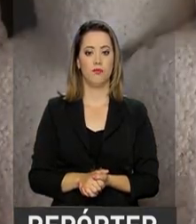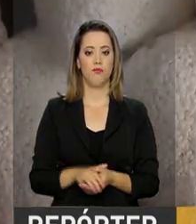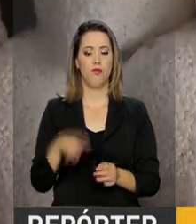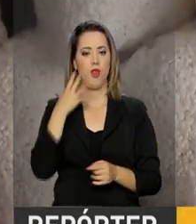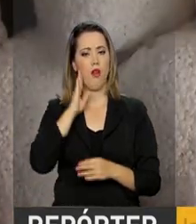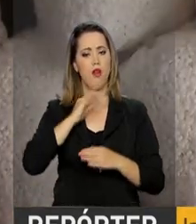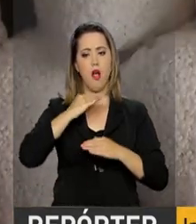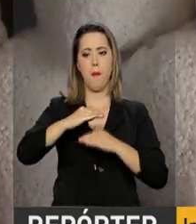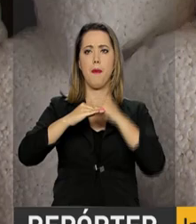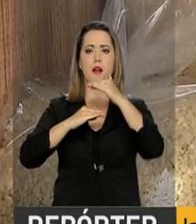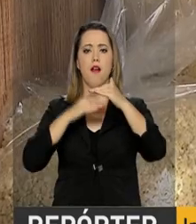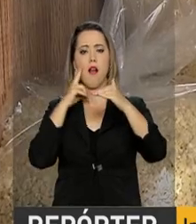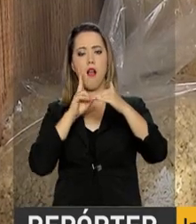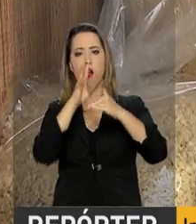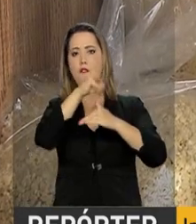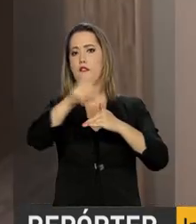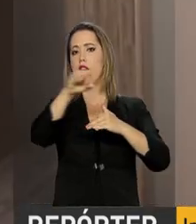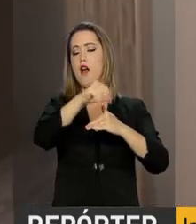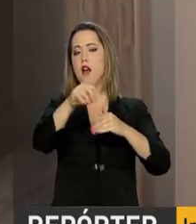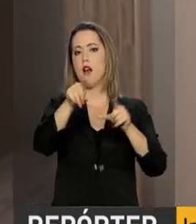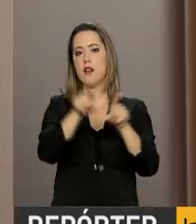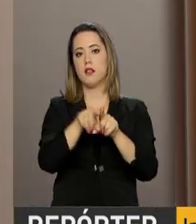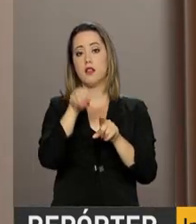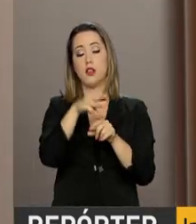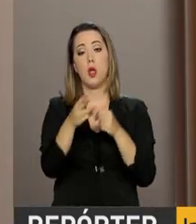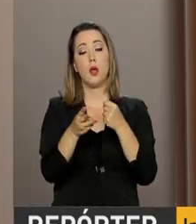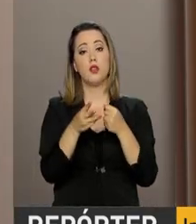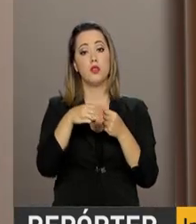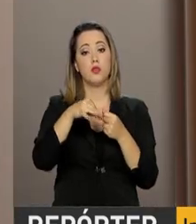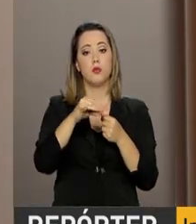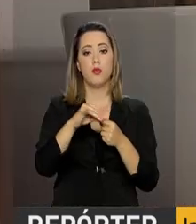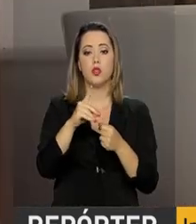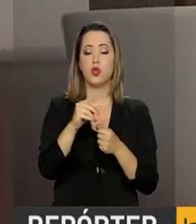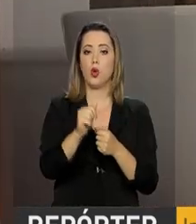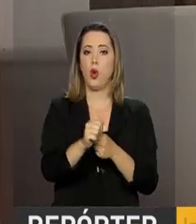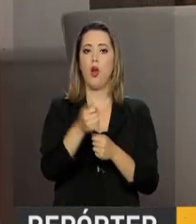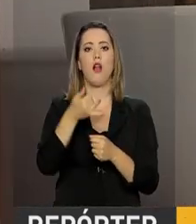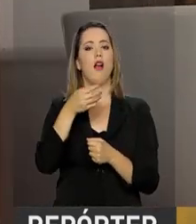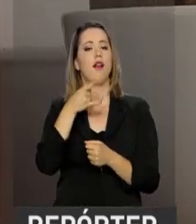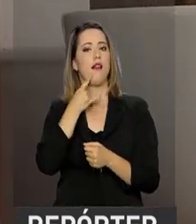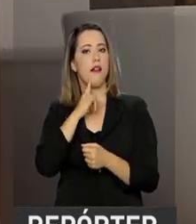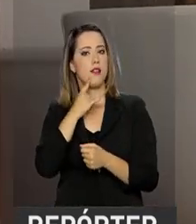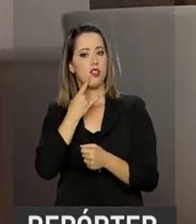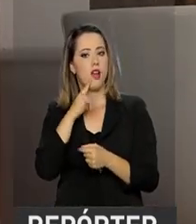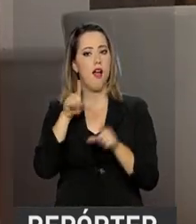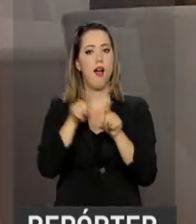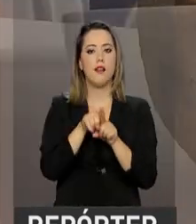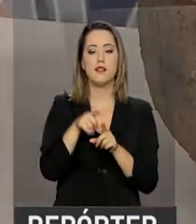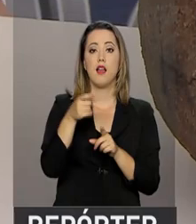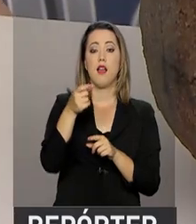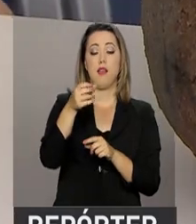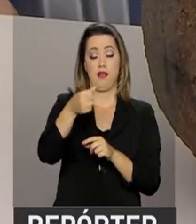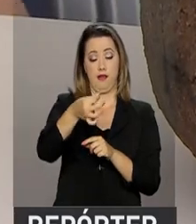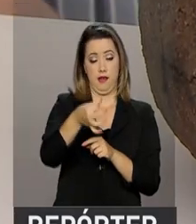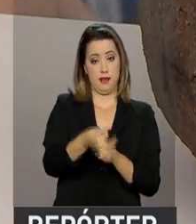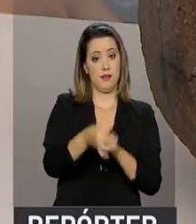prateleira, farinha de tapioca e de puba, tucupi, cachaça de jambu e a famosa castanha do Pará.